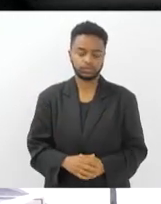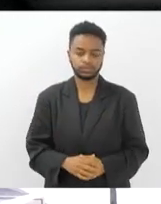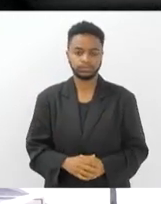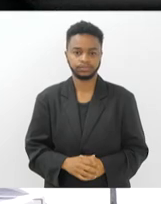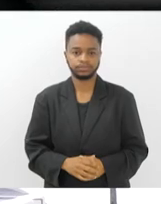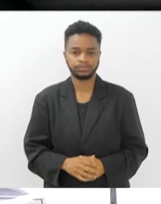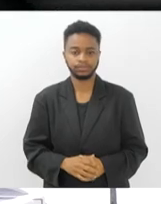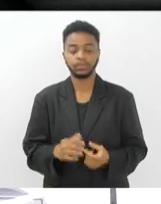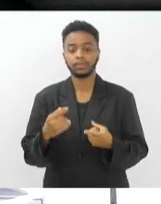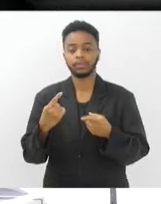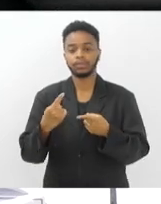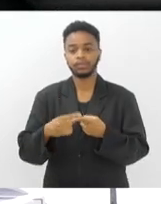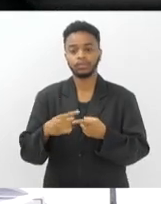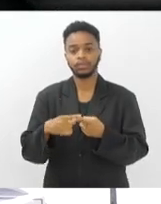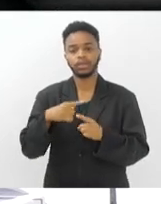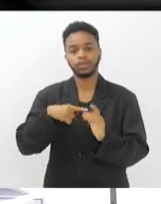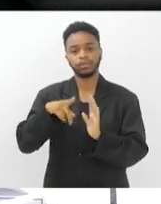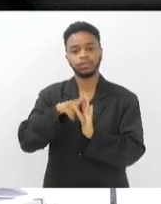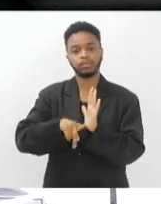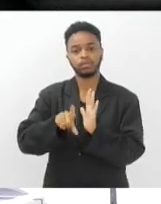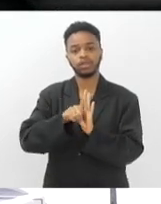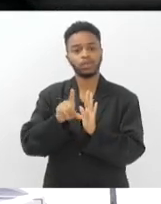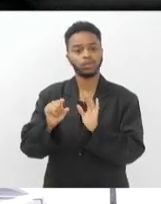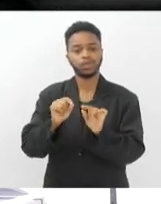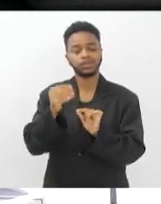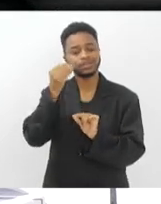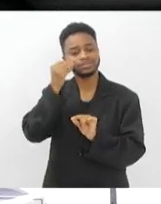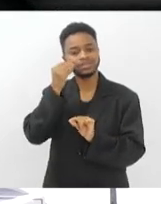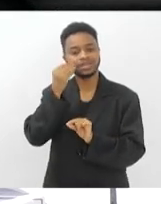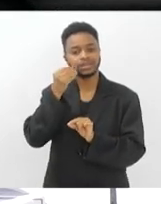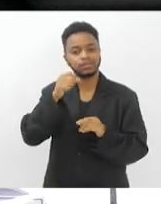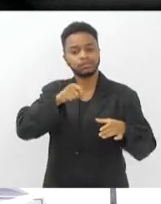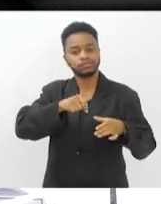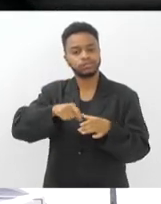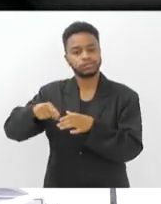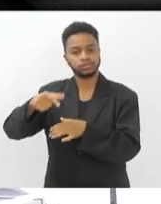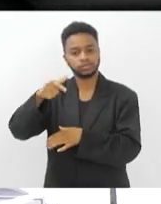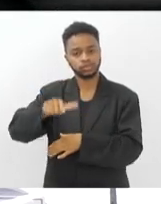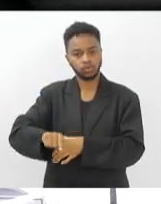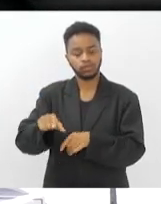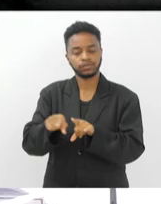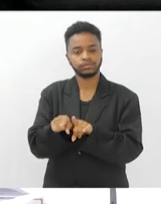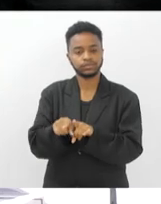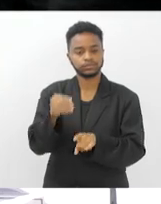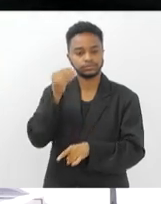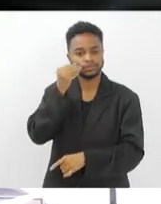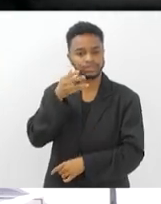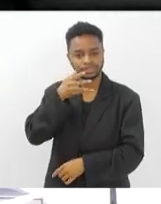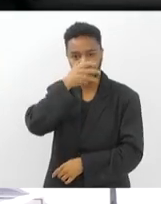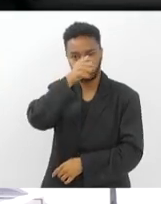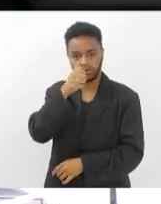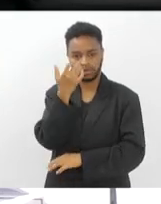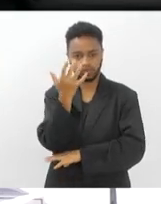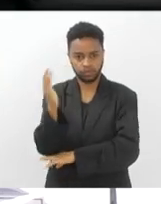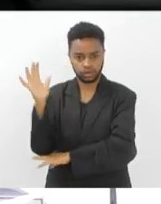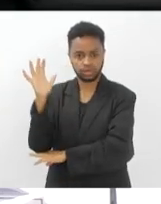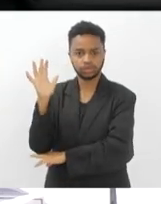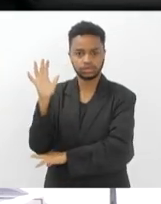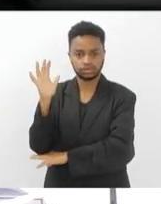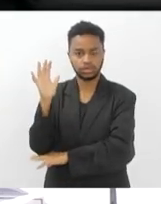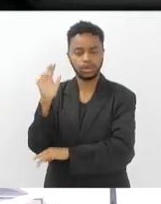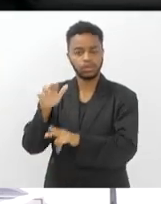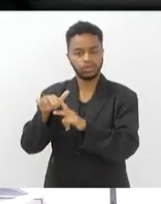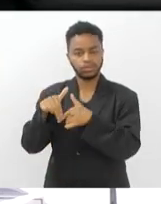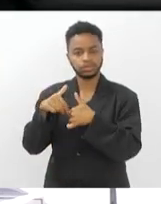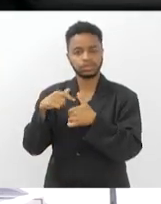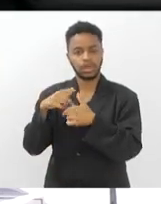que foi objeto de um projeto salvador de reflorestamento para debelar a